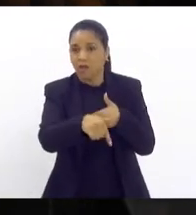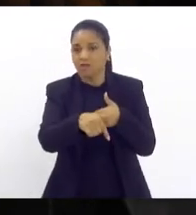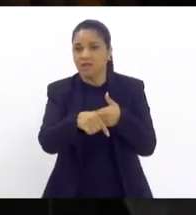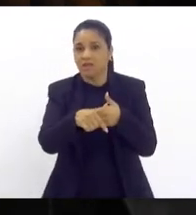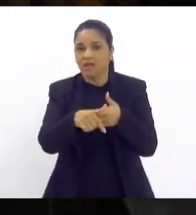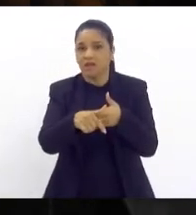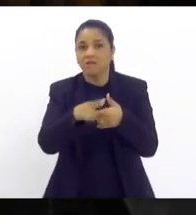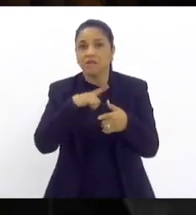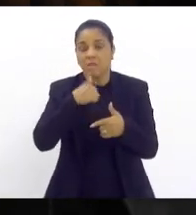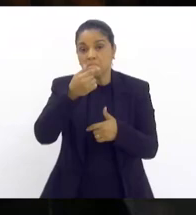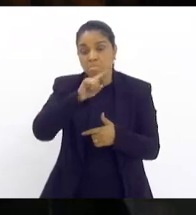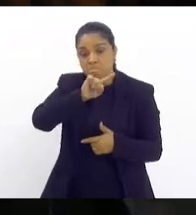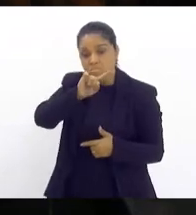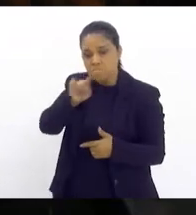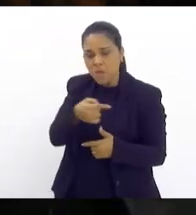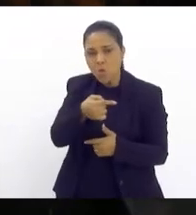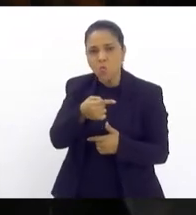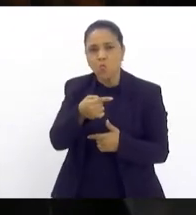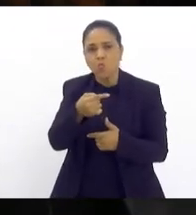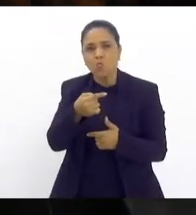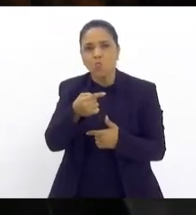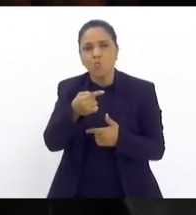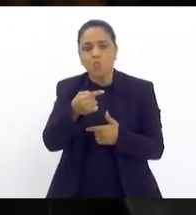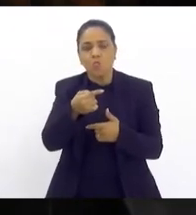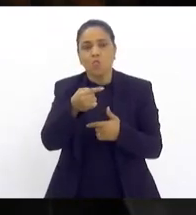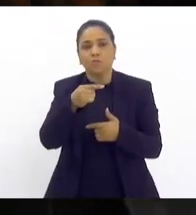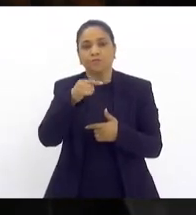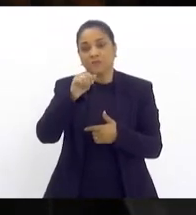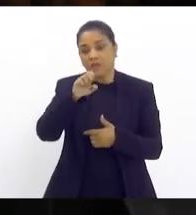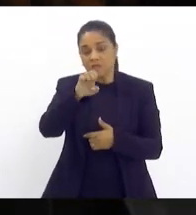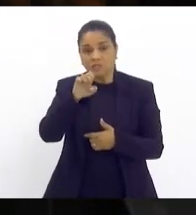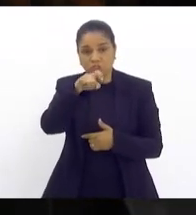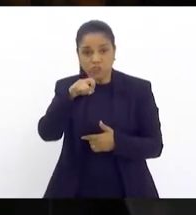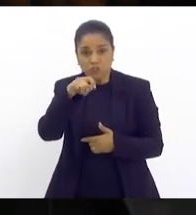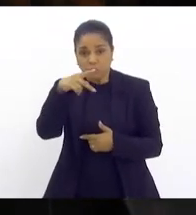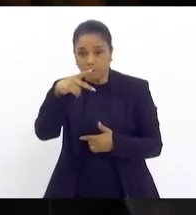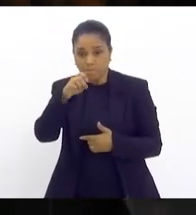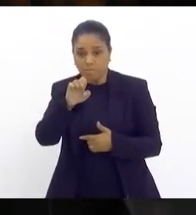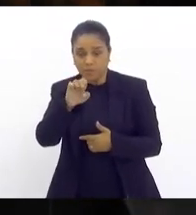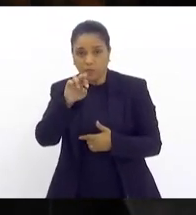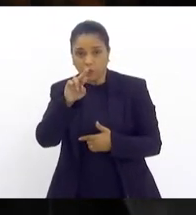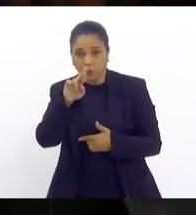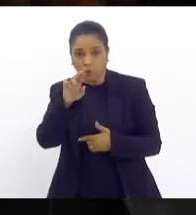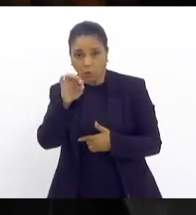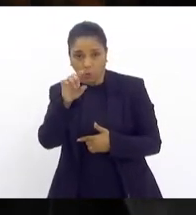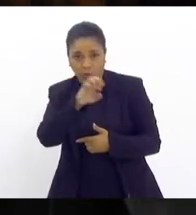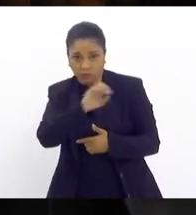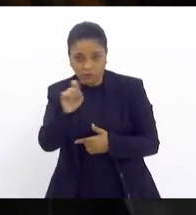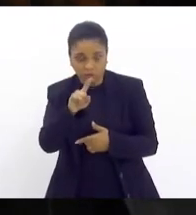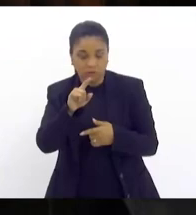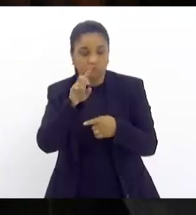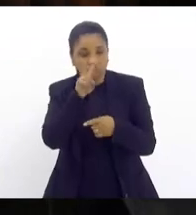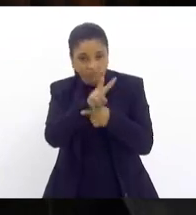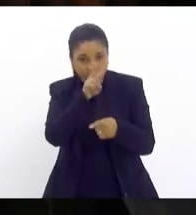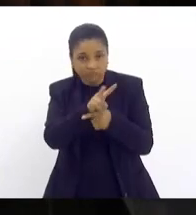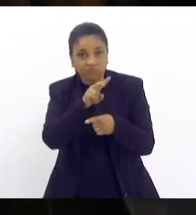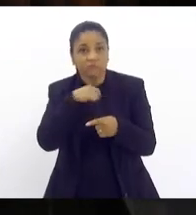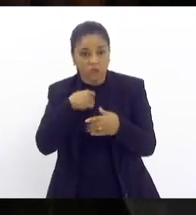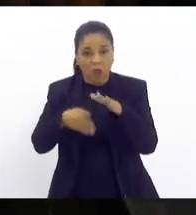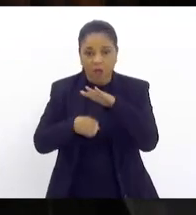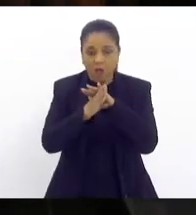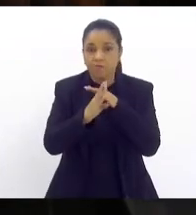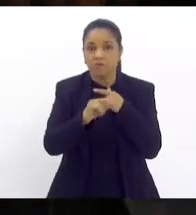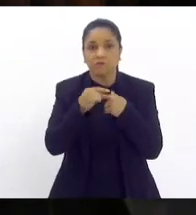mais de mil inspetores aprovados que o governo não convoca já tem um acordo